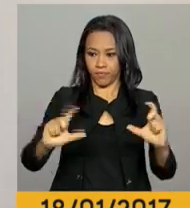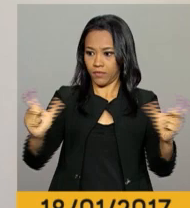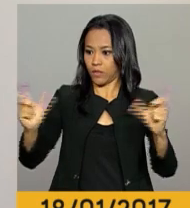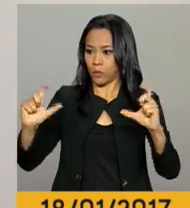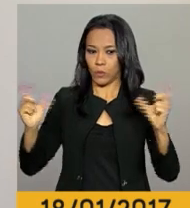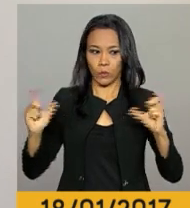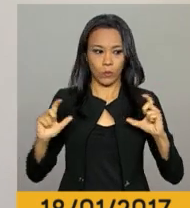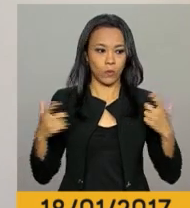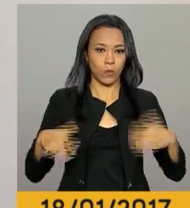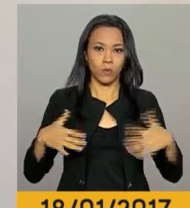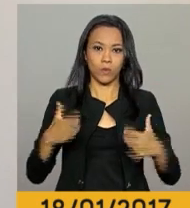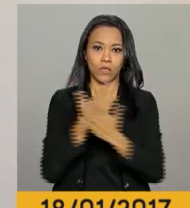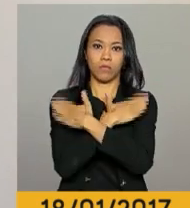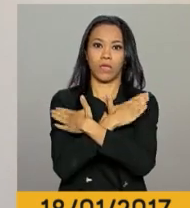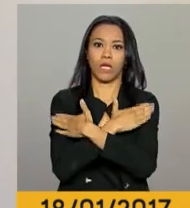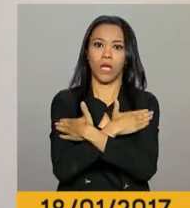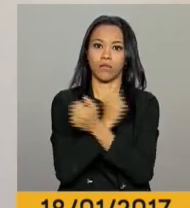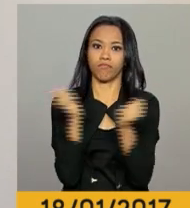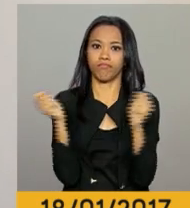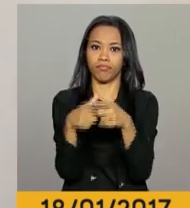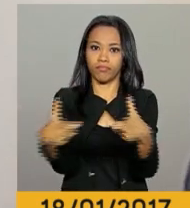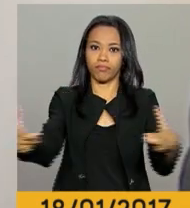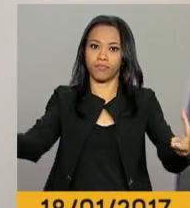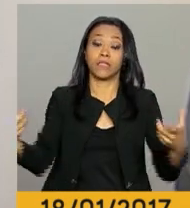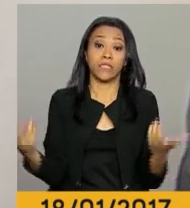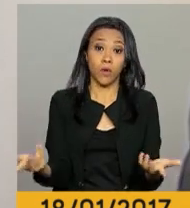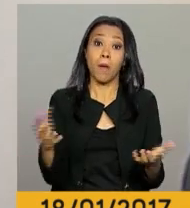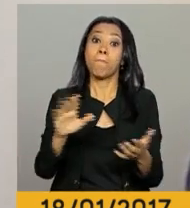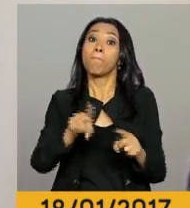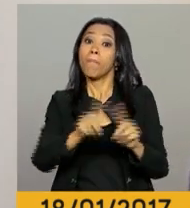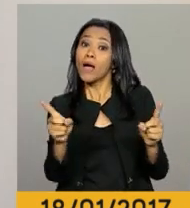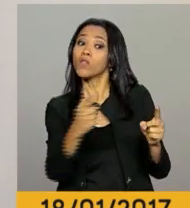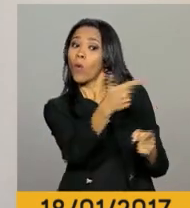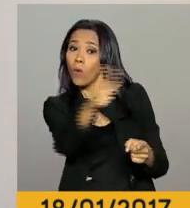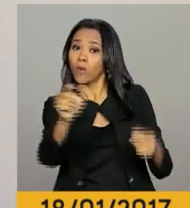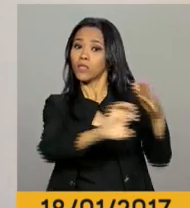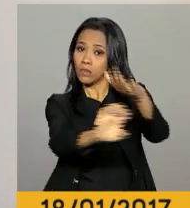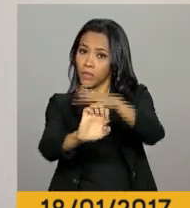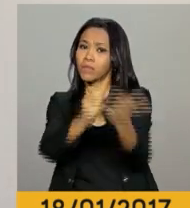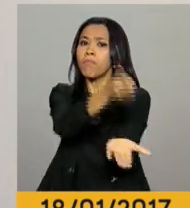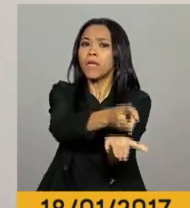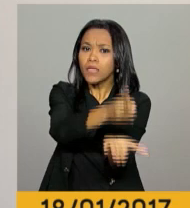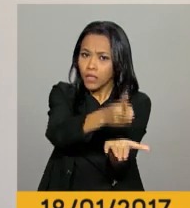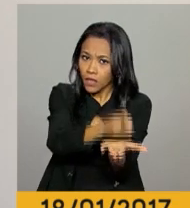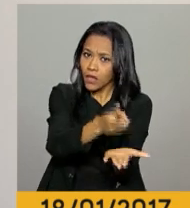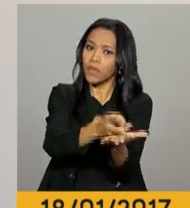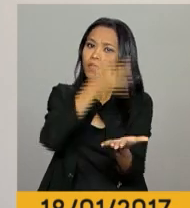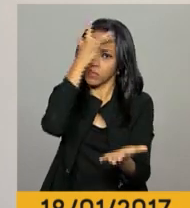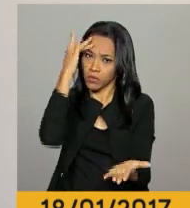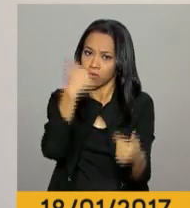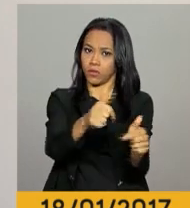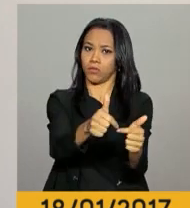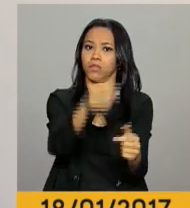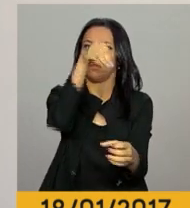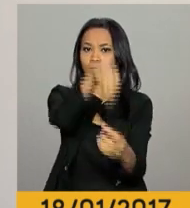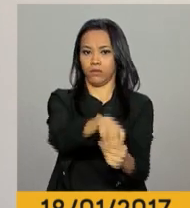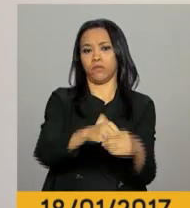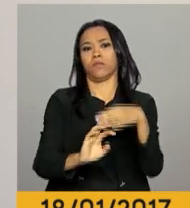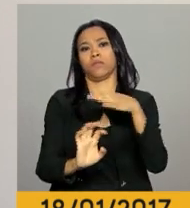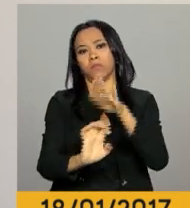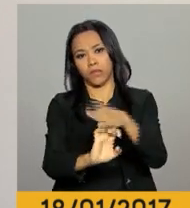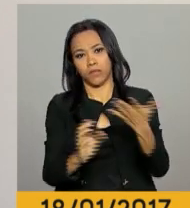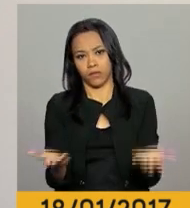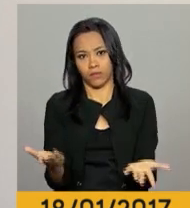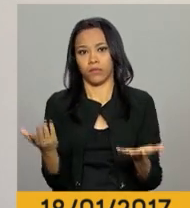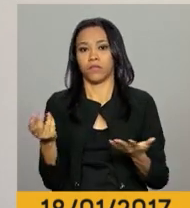de desempregados mas muitos também conservaram empregados portanto com uma capacidade ociosa ainda muito Evidente